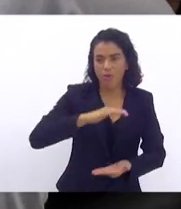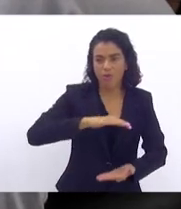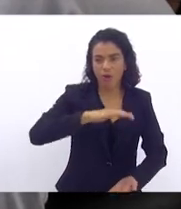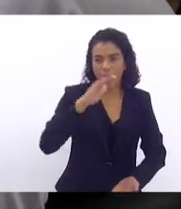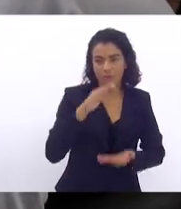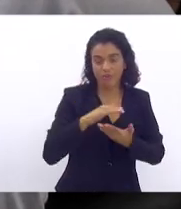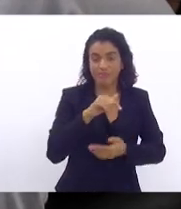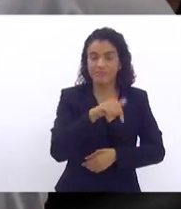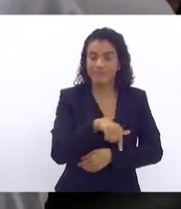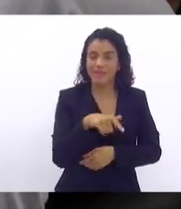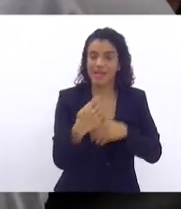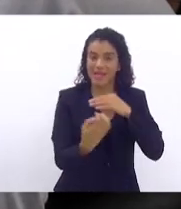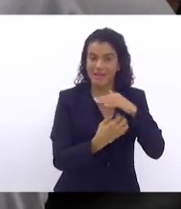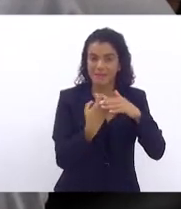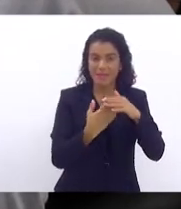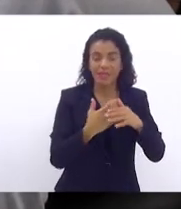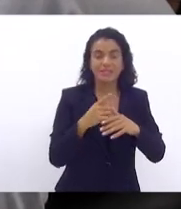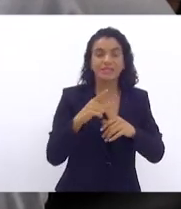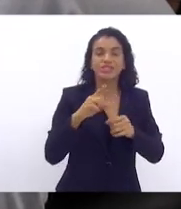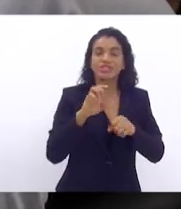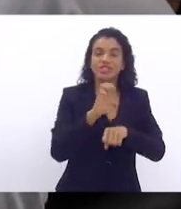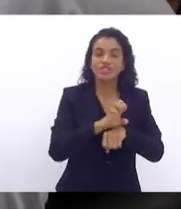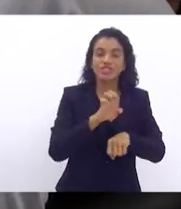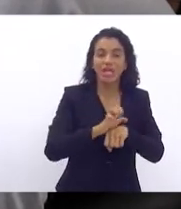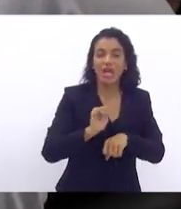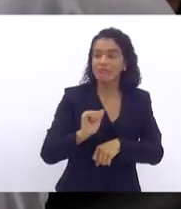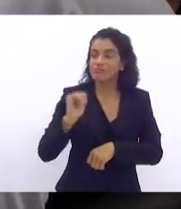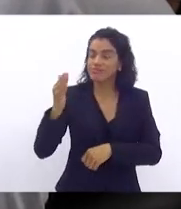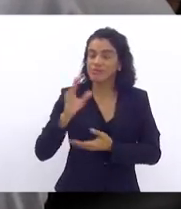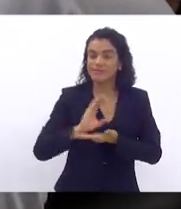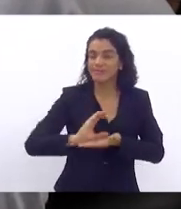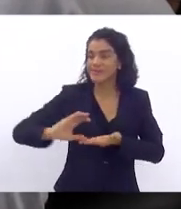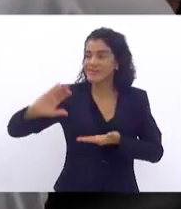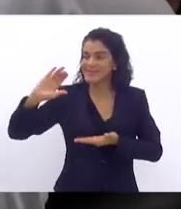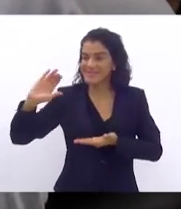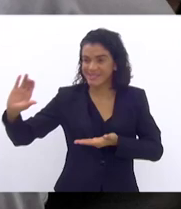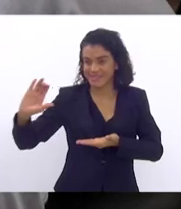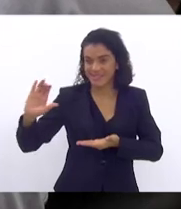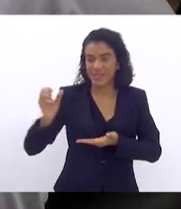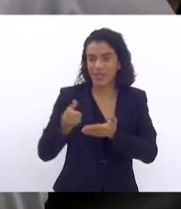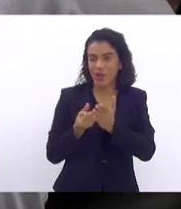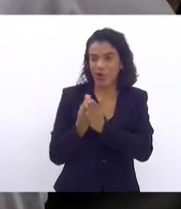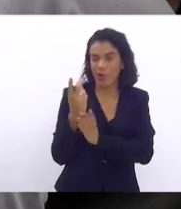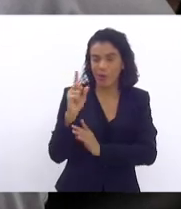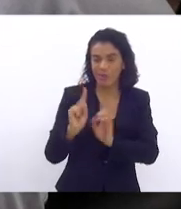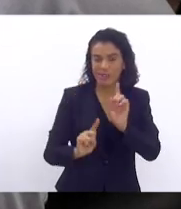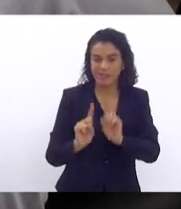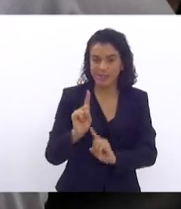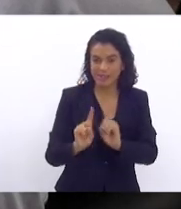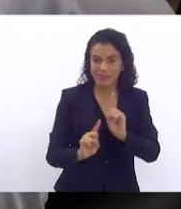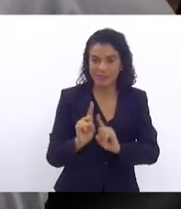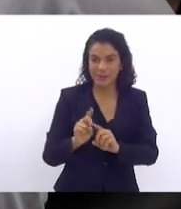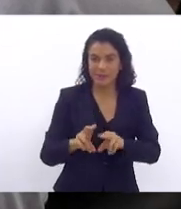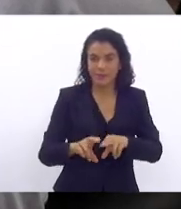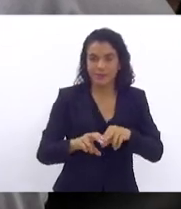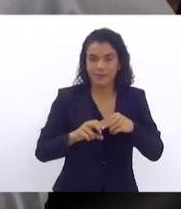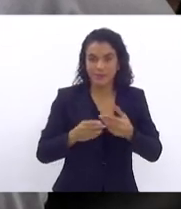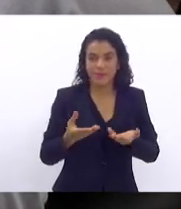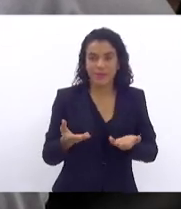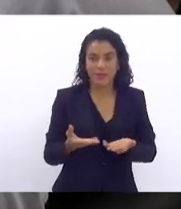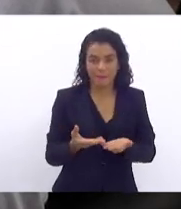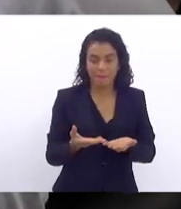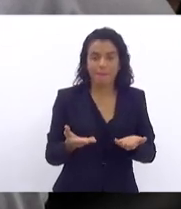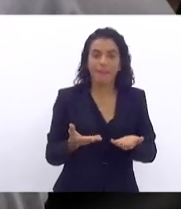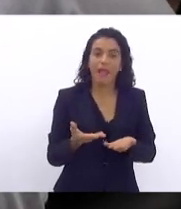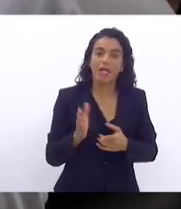os fornecedores de outros estados os ganhadores desse processo de licitação. Com isso, além de